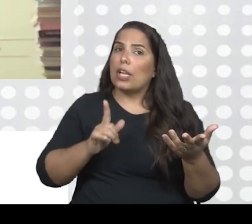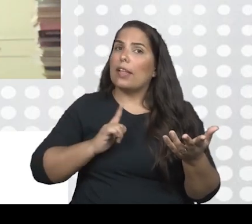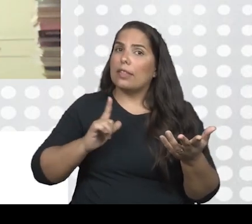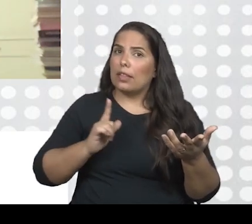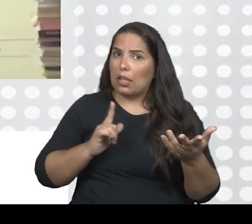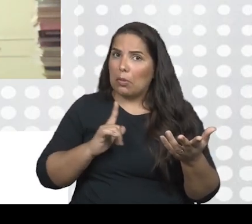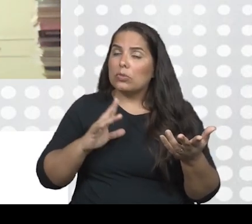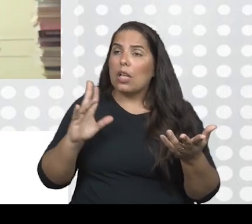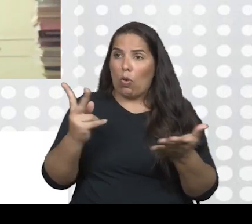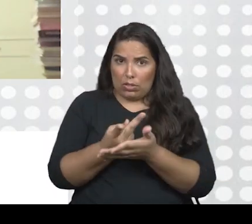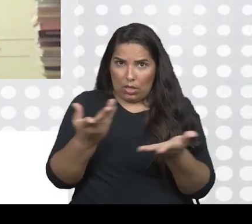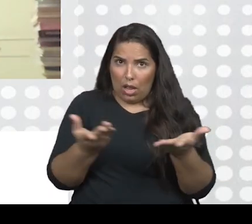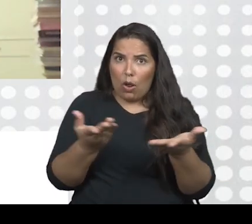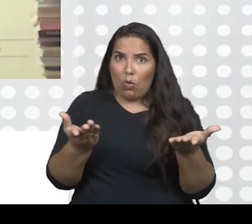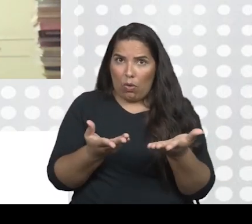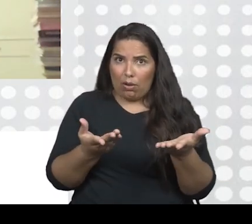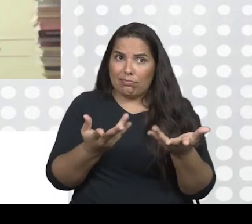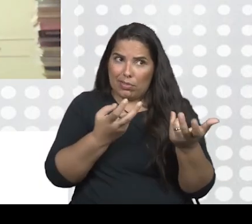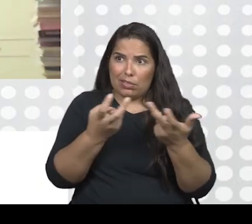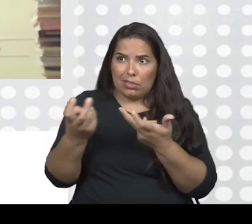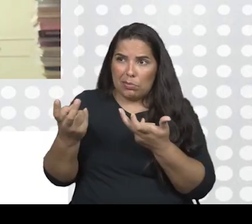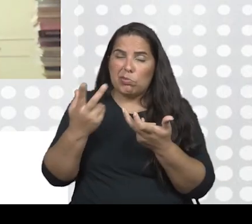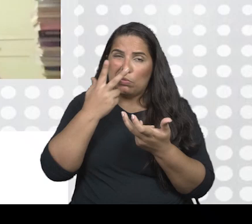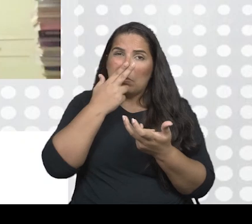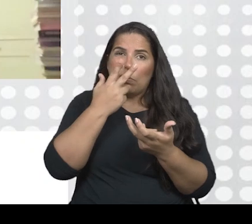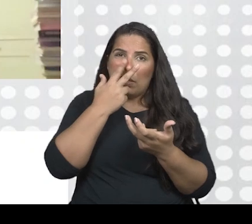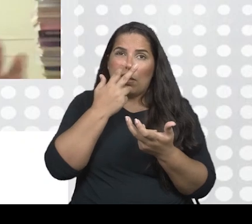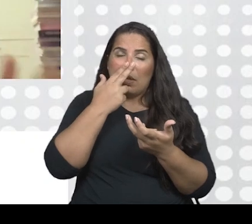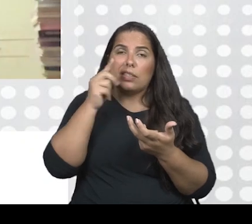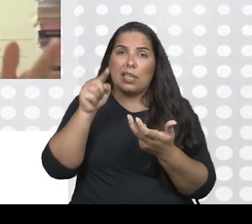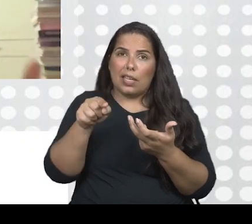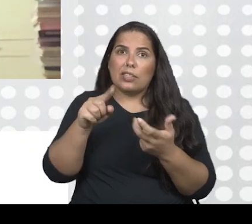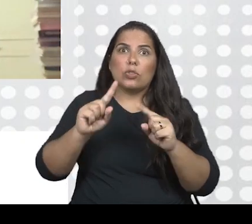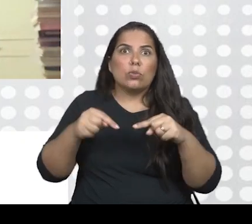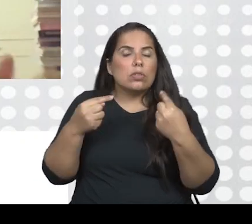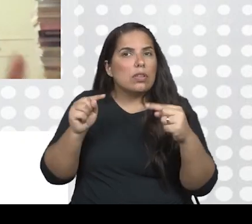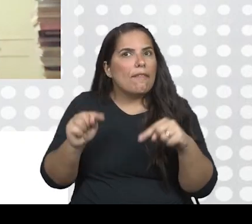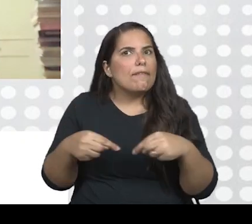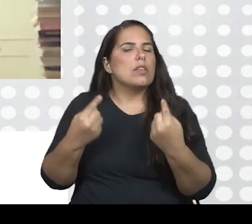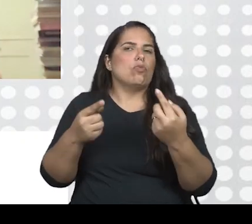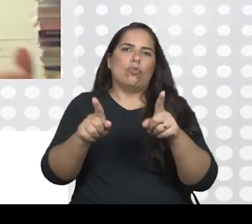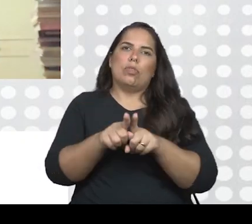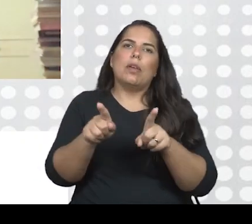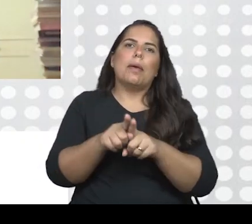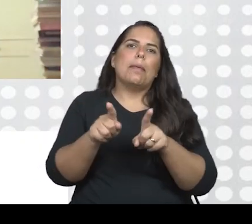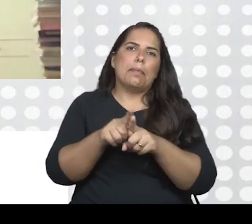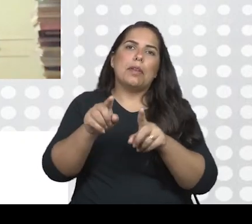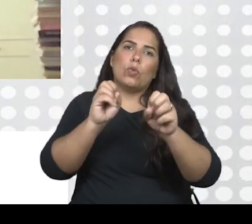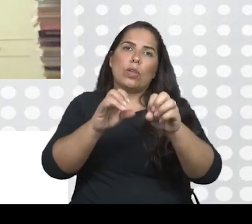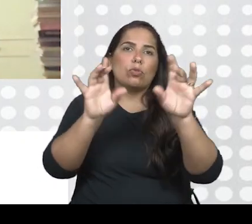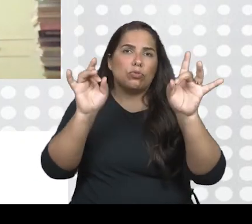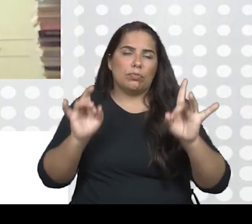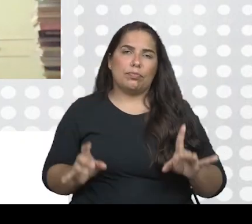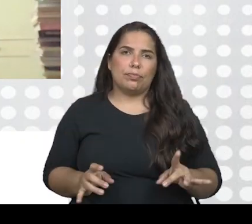isso, estamos enfrentando isso na atualidade, e me parece que esses são desafios também colocados para a